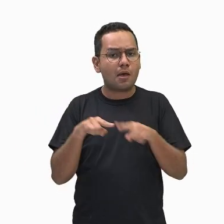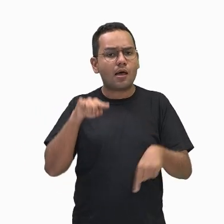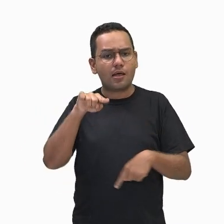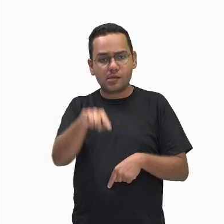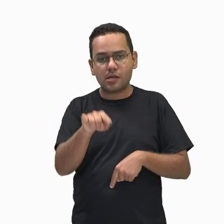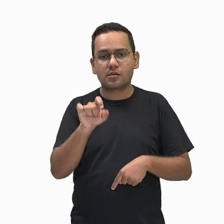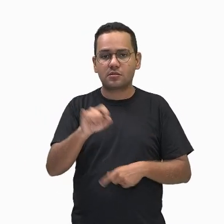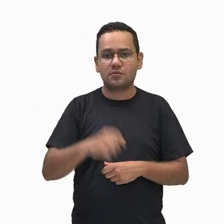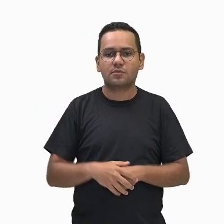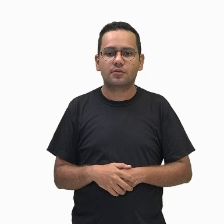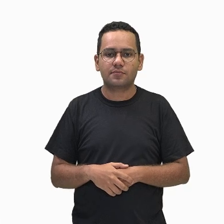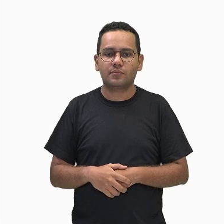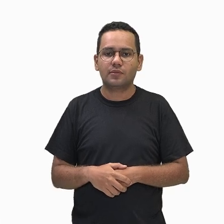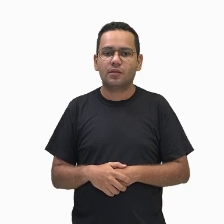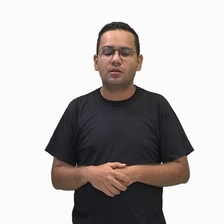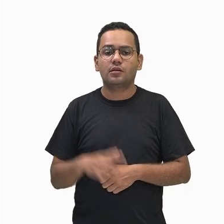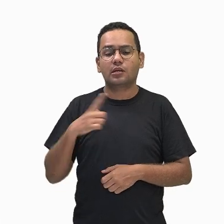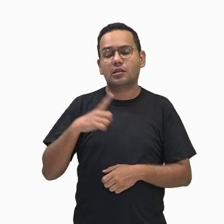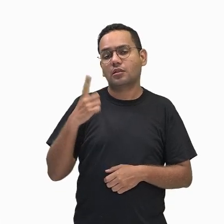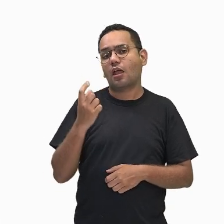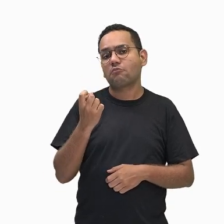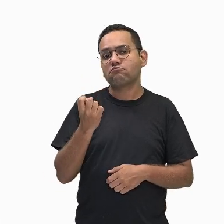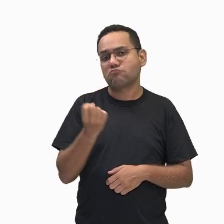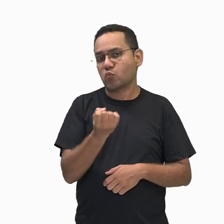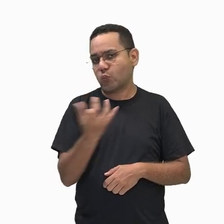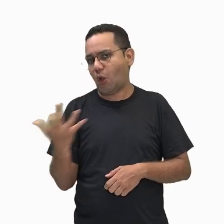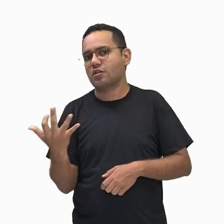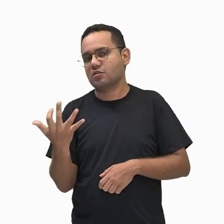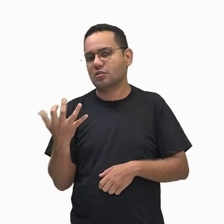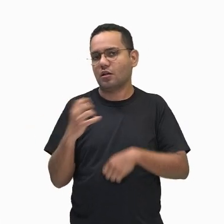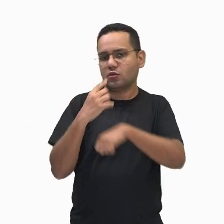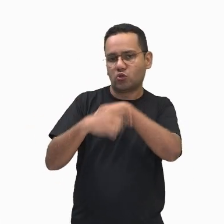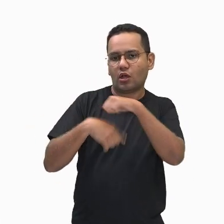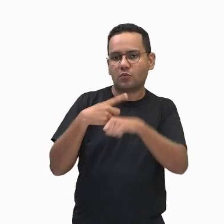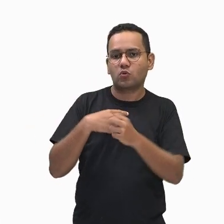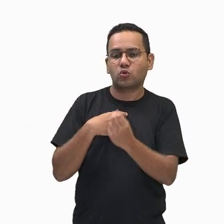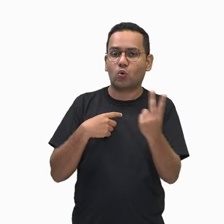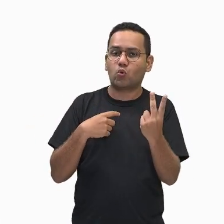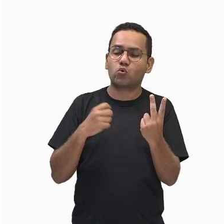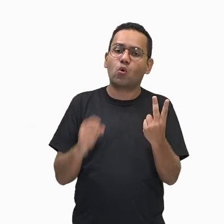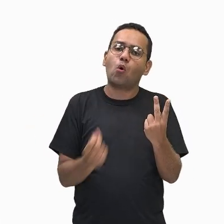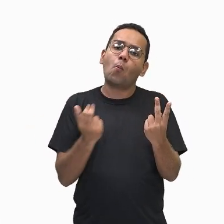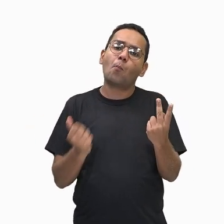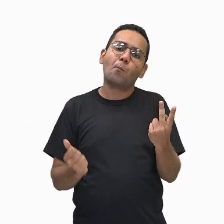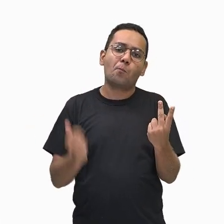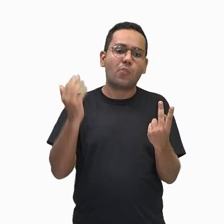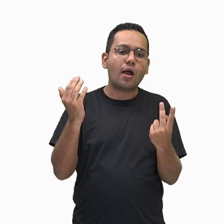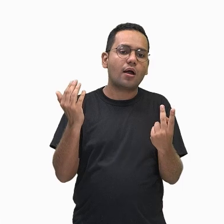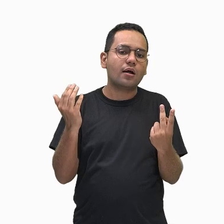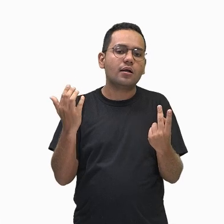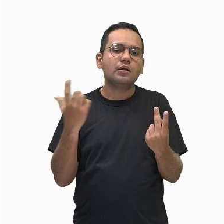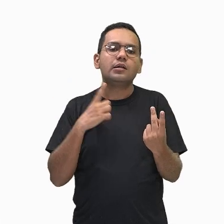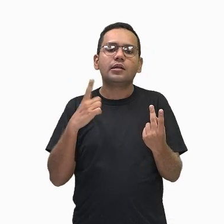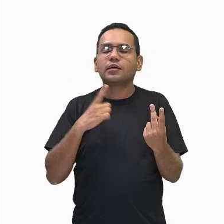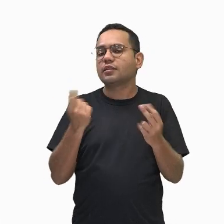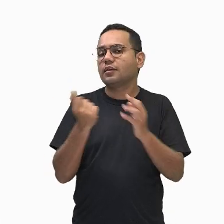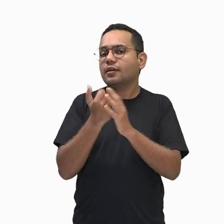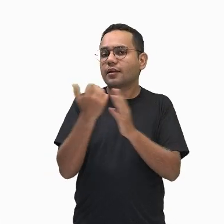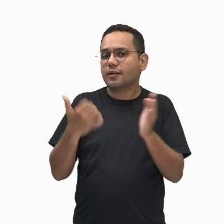pela combinação de átomos de dois ou mais elementos em proporções